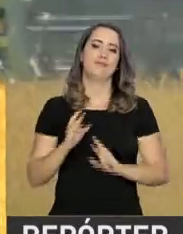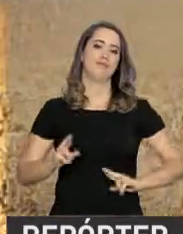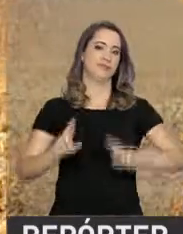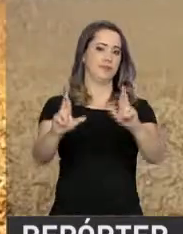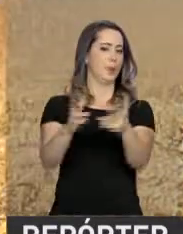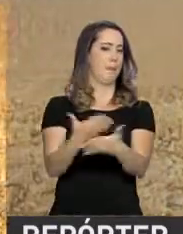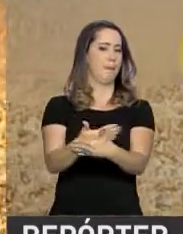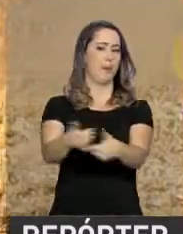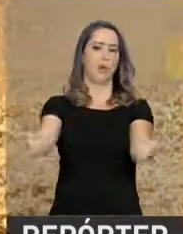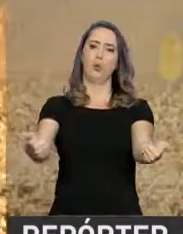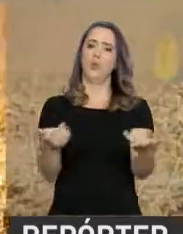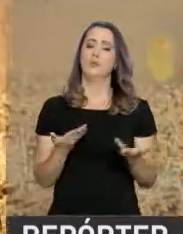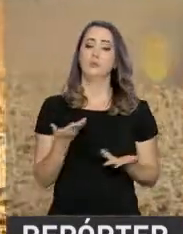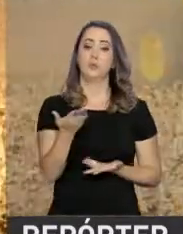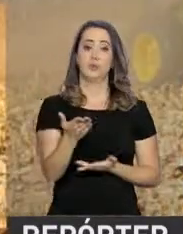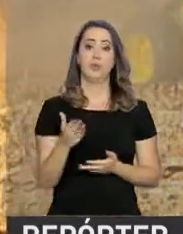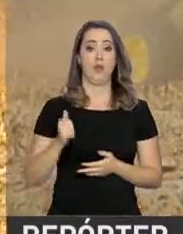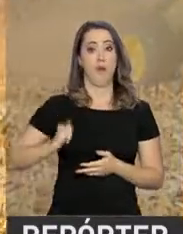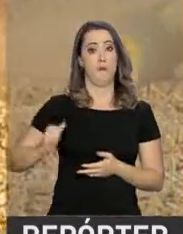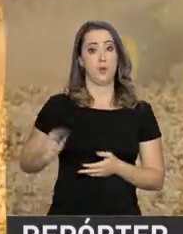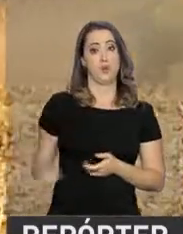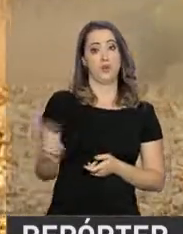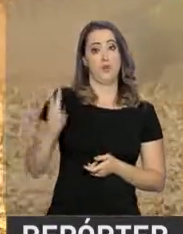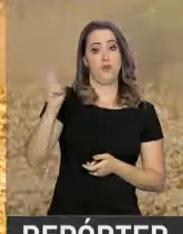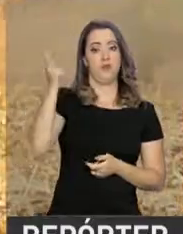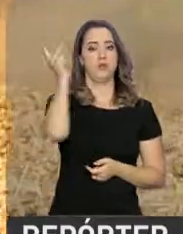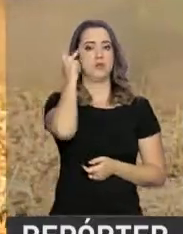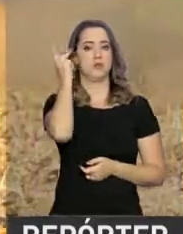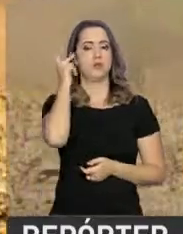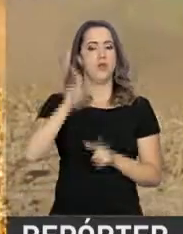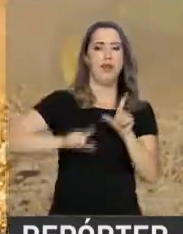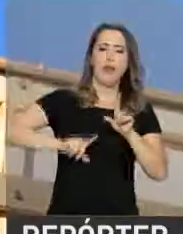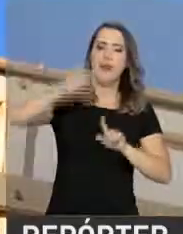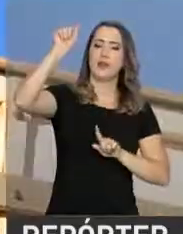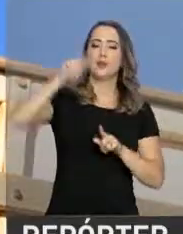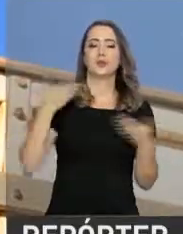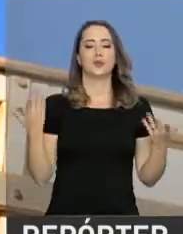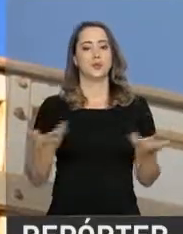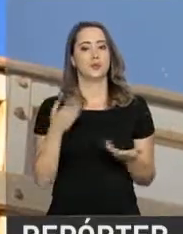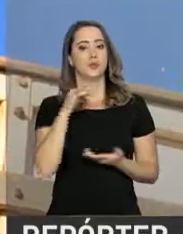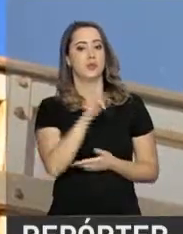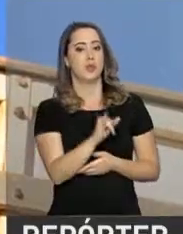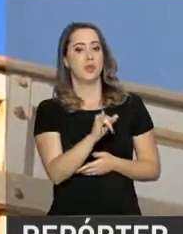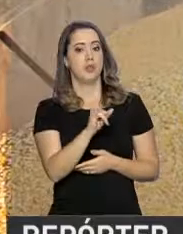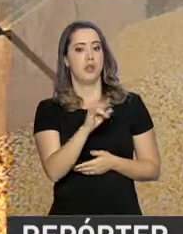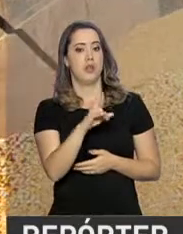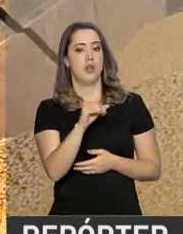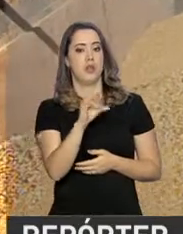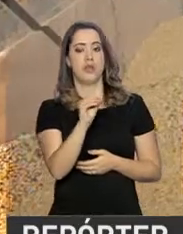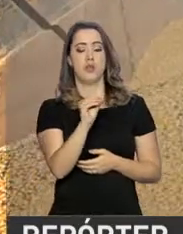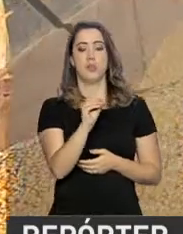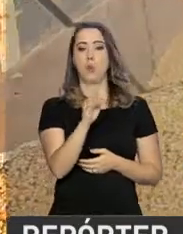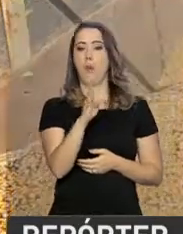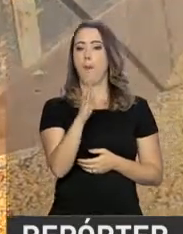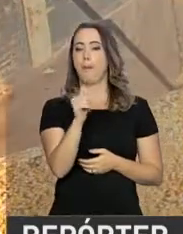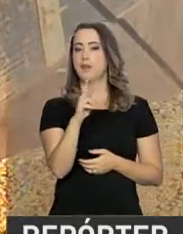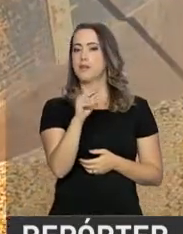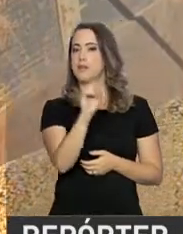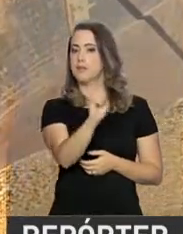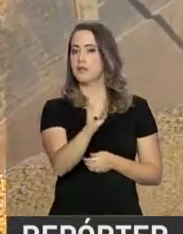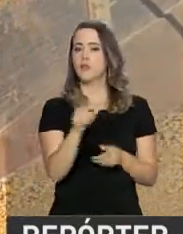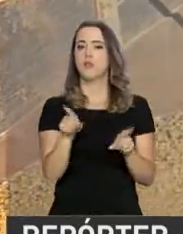são ainda melhores. A Bolsa de Valores de São Paulo bateu recorde e o índice que mede o risco de se investir no